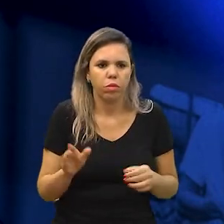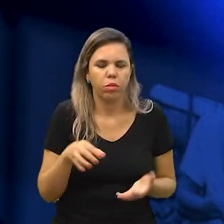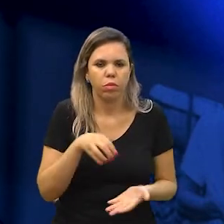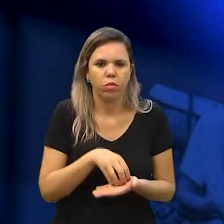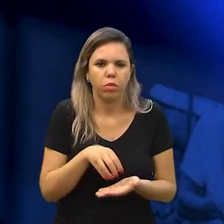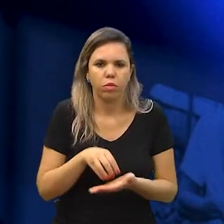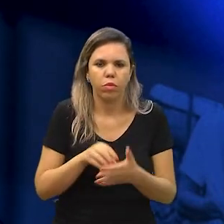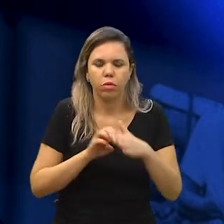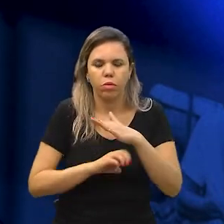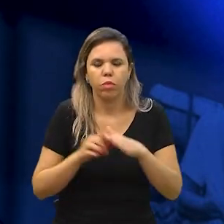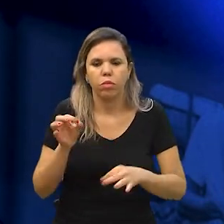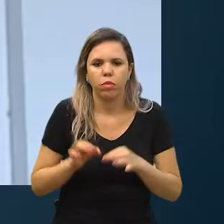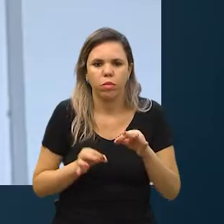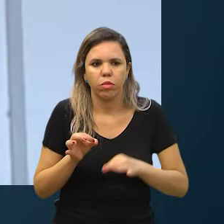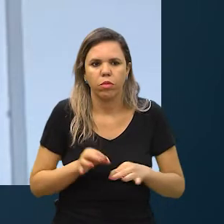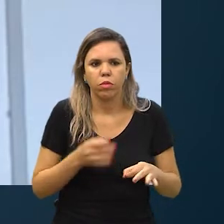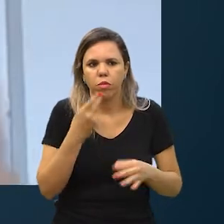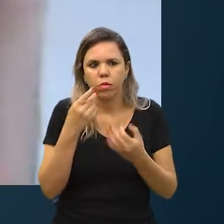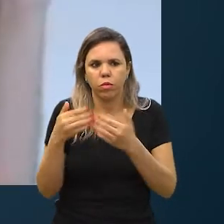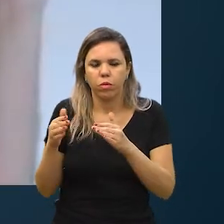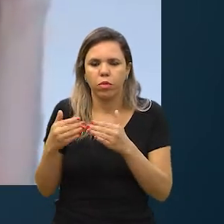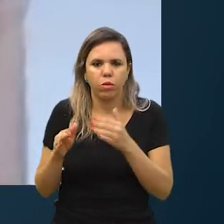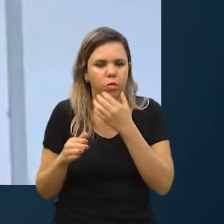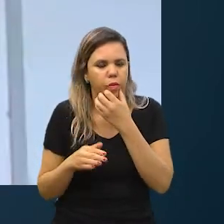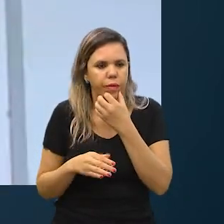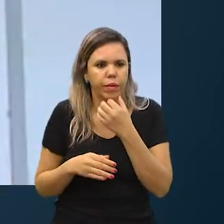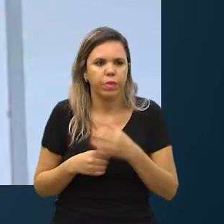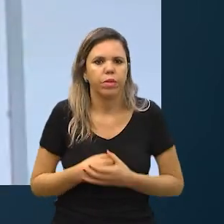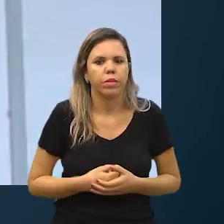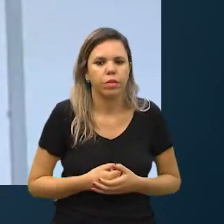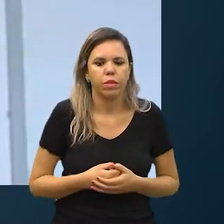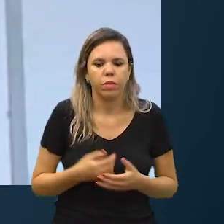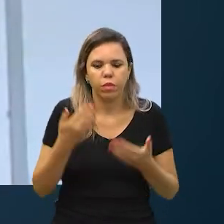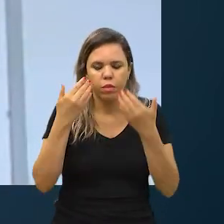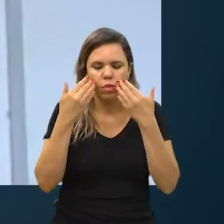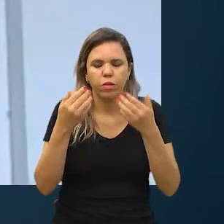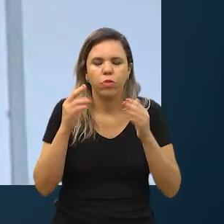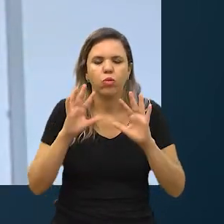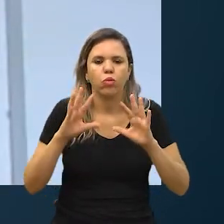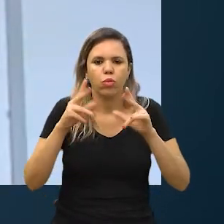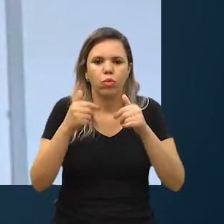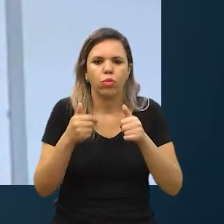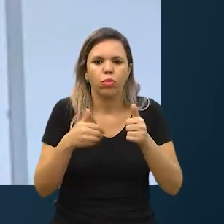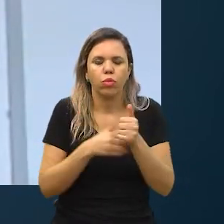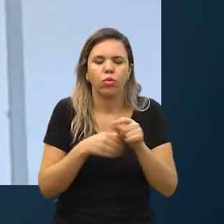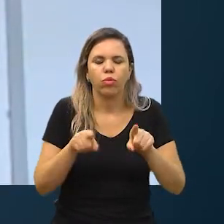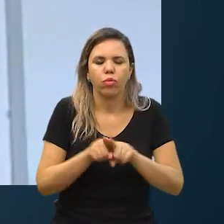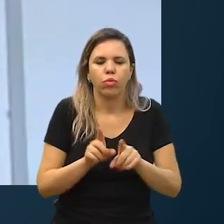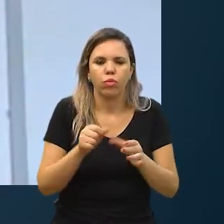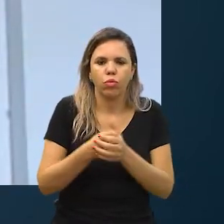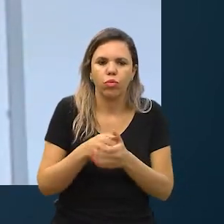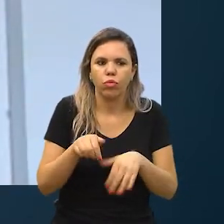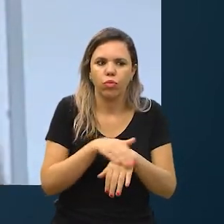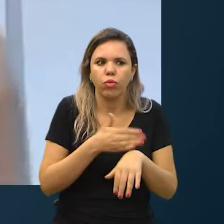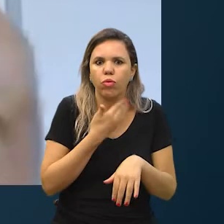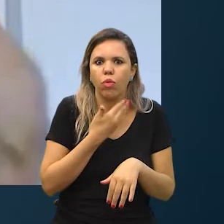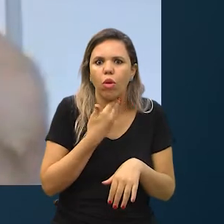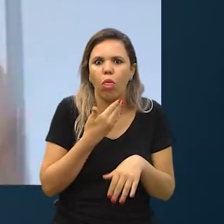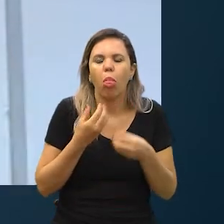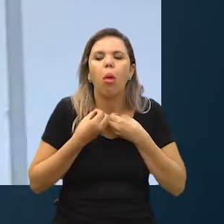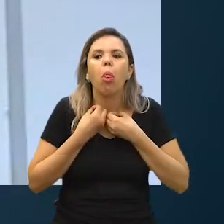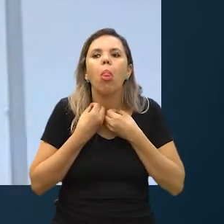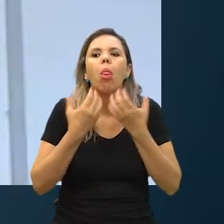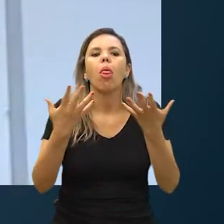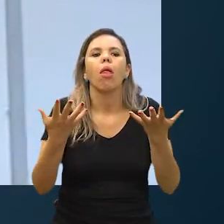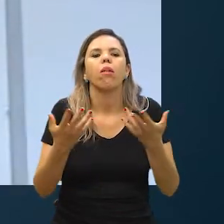de departamentos jurídicos, quando a gente foi abrir, vamos dizer assim, a caixa preta dos departamentos jurídicos que a gente começou a conversar, a gente viu que o que saía de